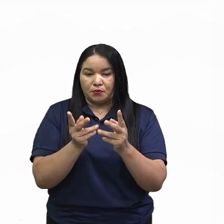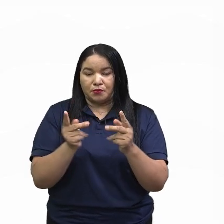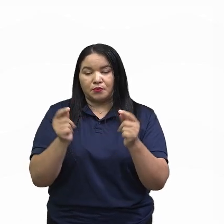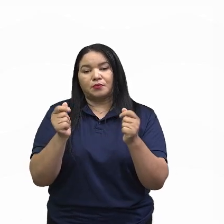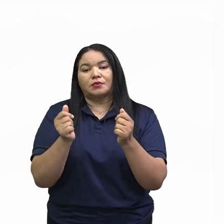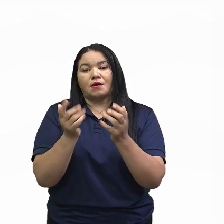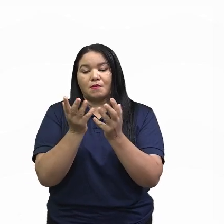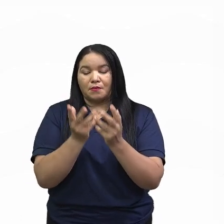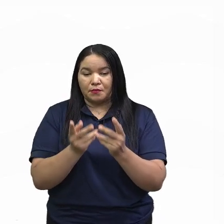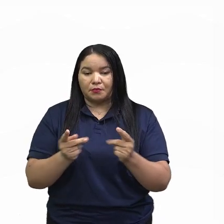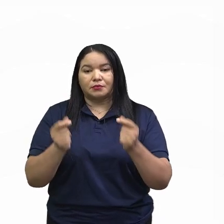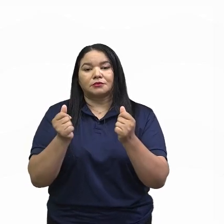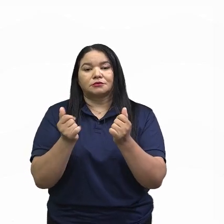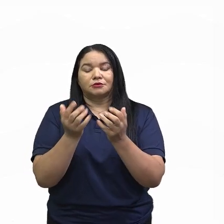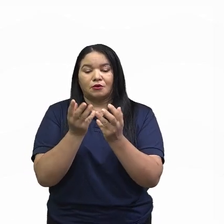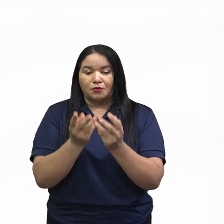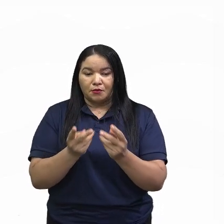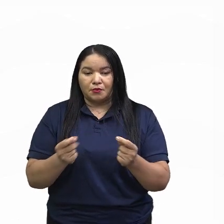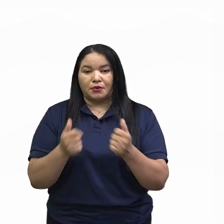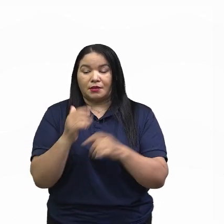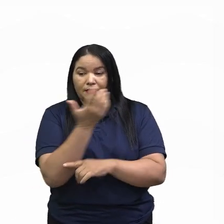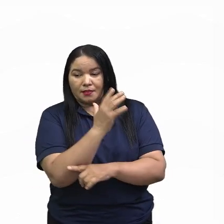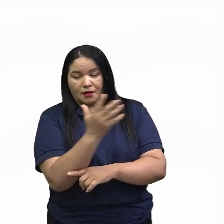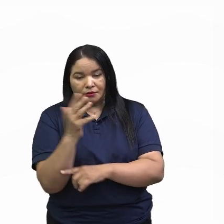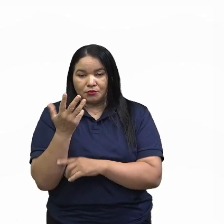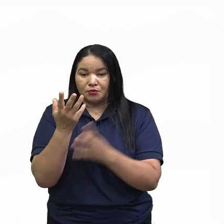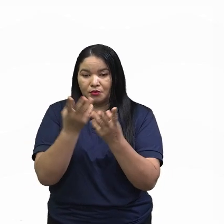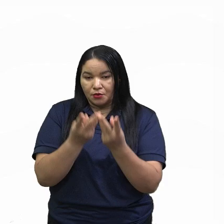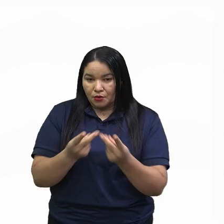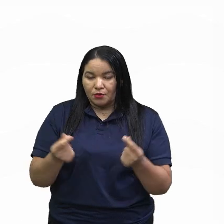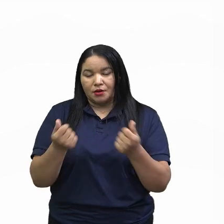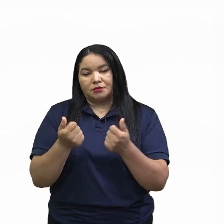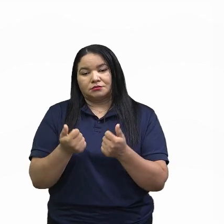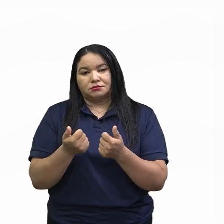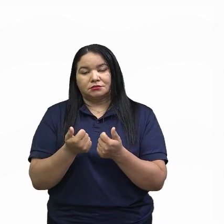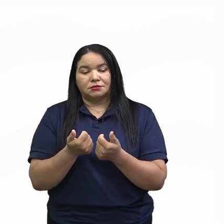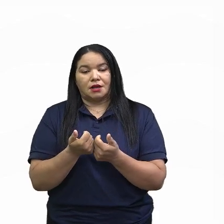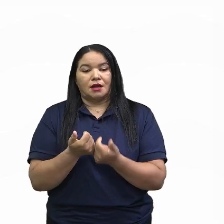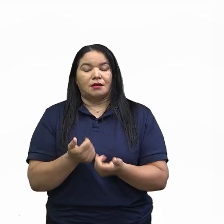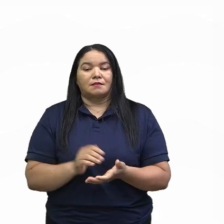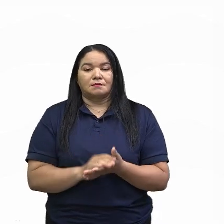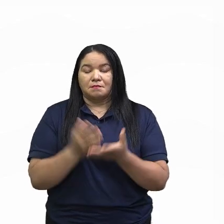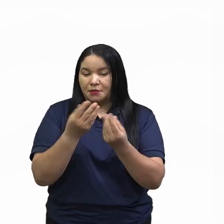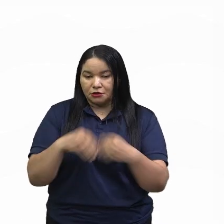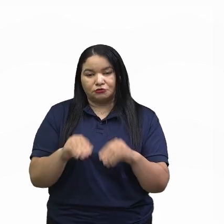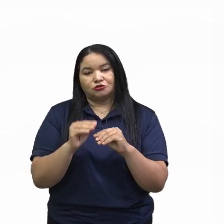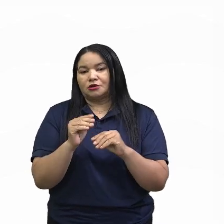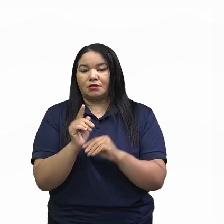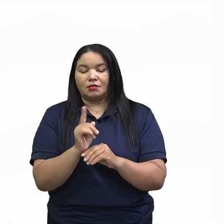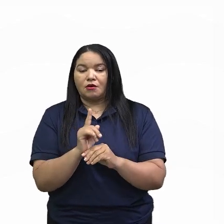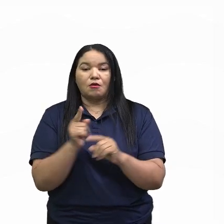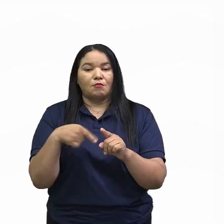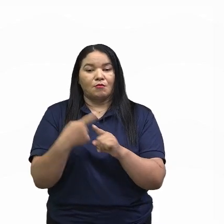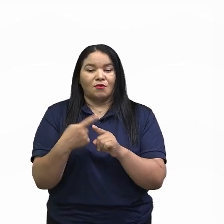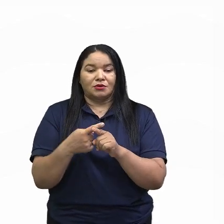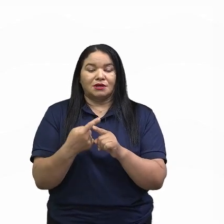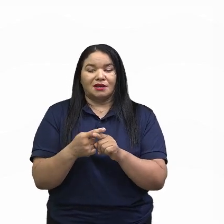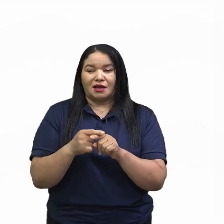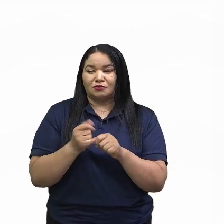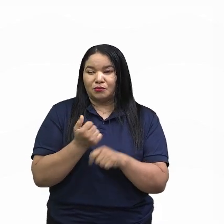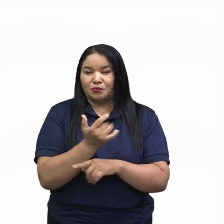se degrada na natureza, né? Ele não prejudica tanto a natureza porque ele se decompõe na